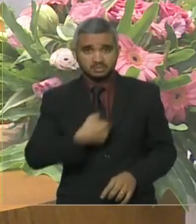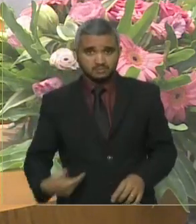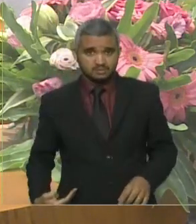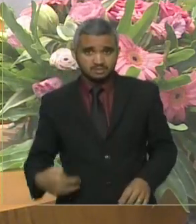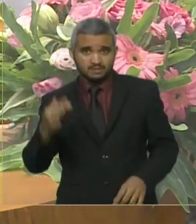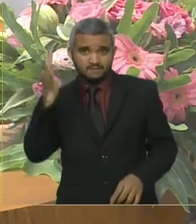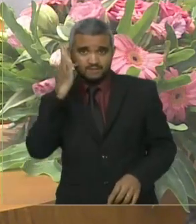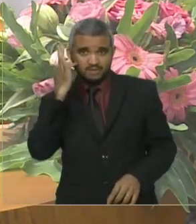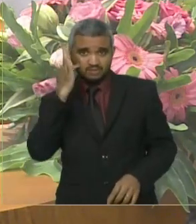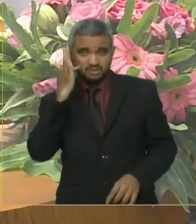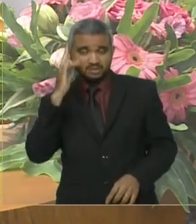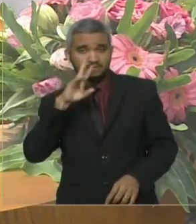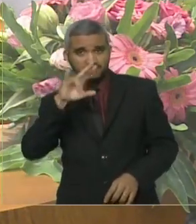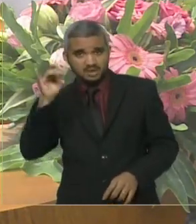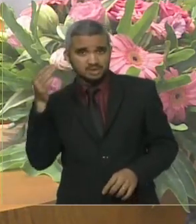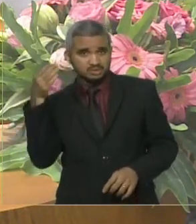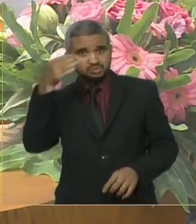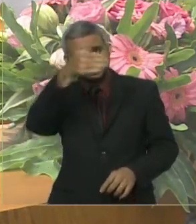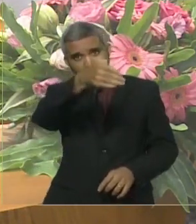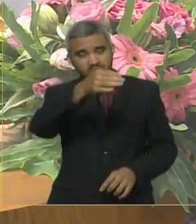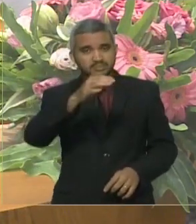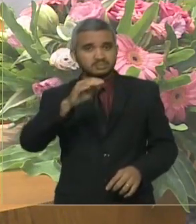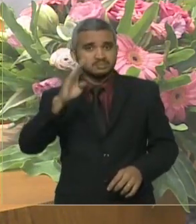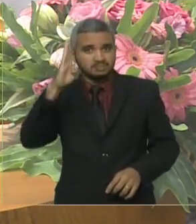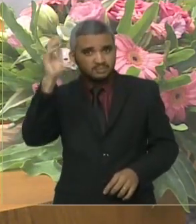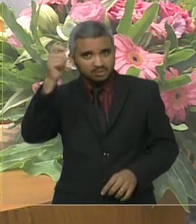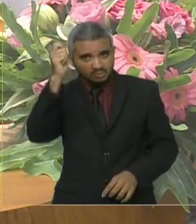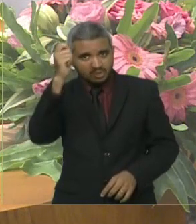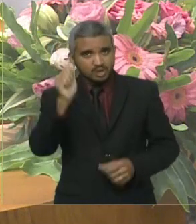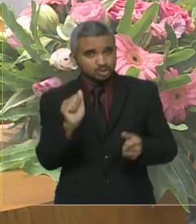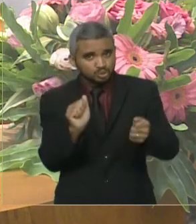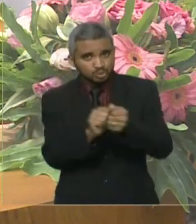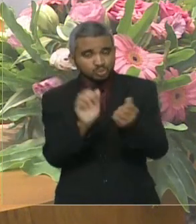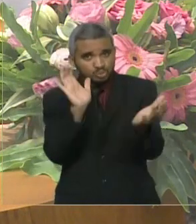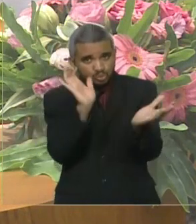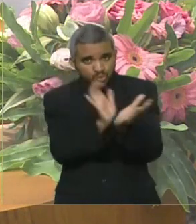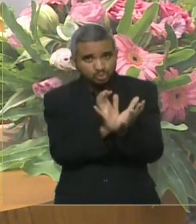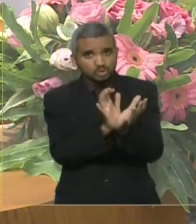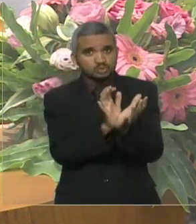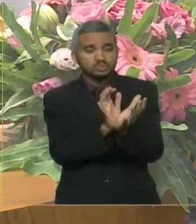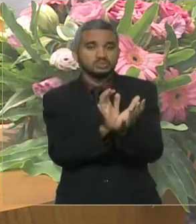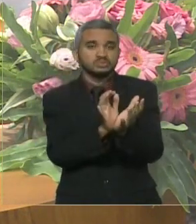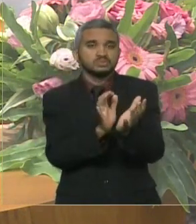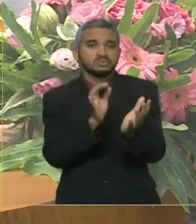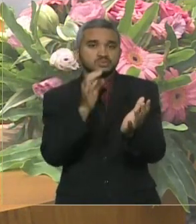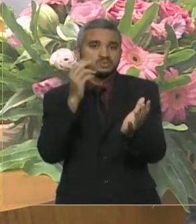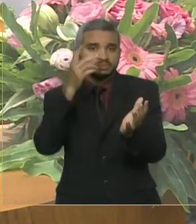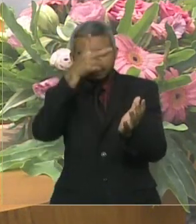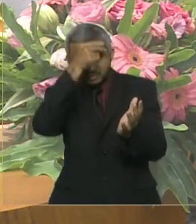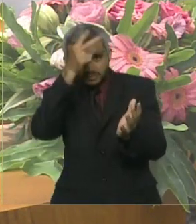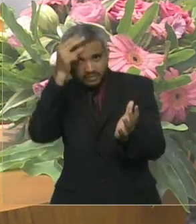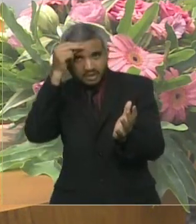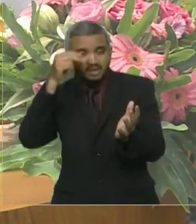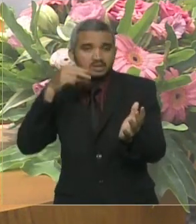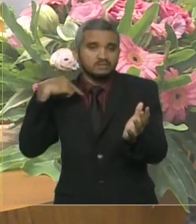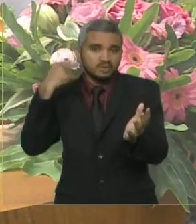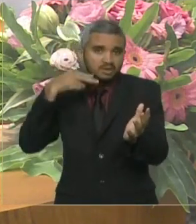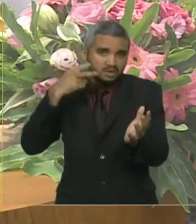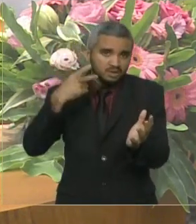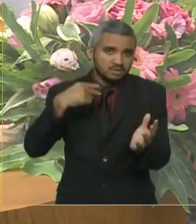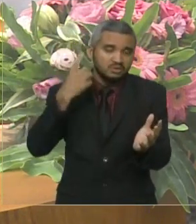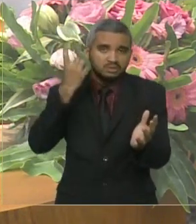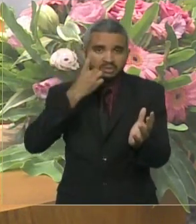Dino estará junto conosco, estará junto com o nosso grupo político, e aqui é onde convido a todos